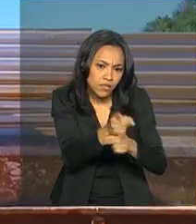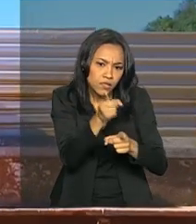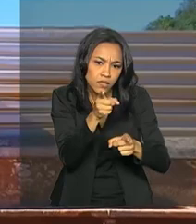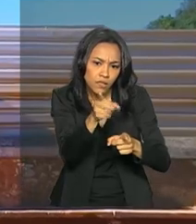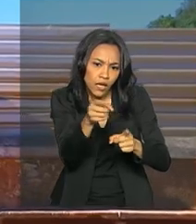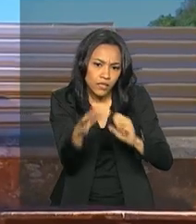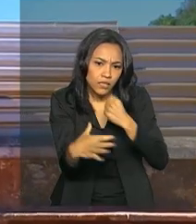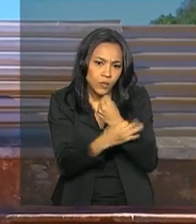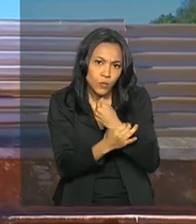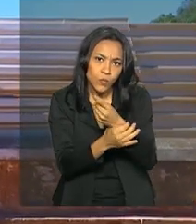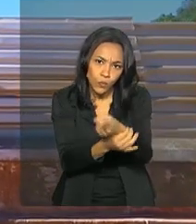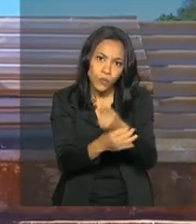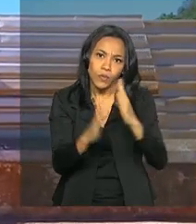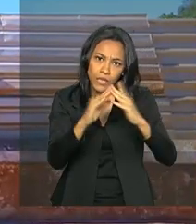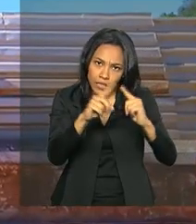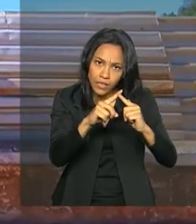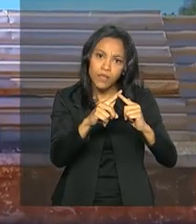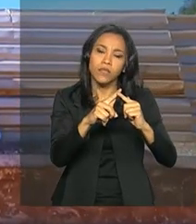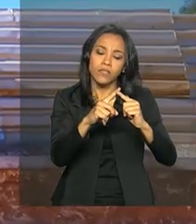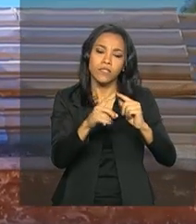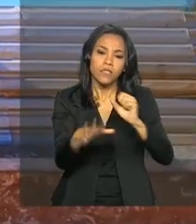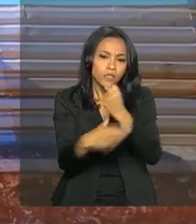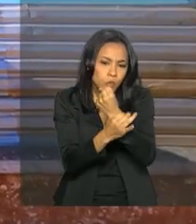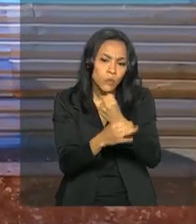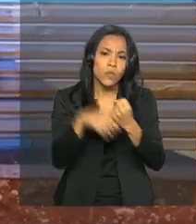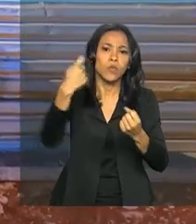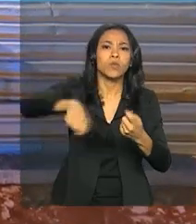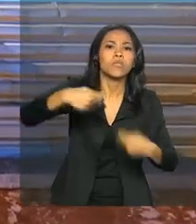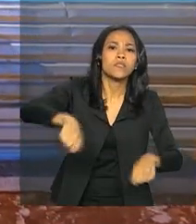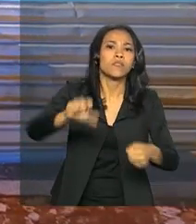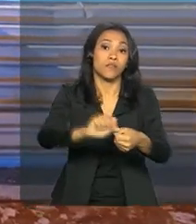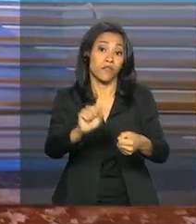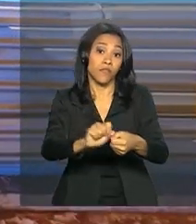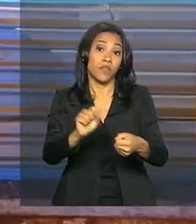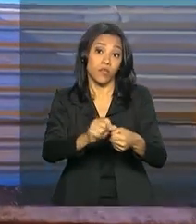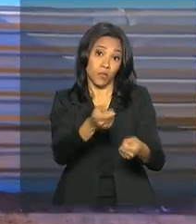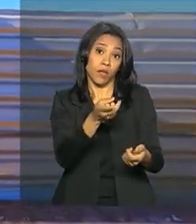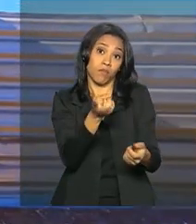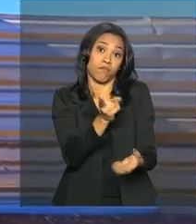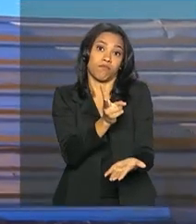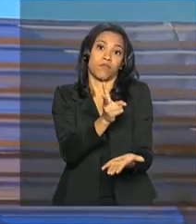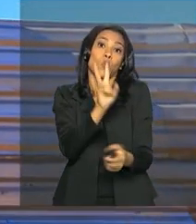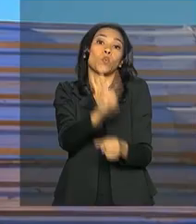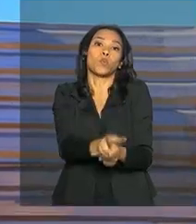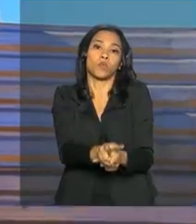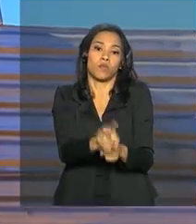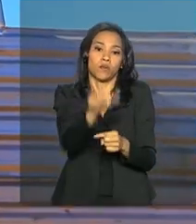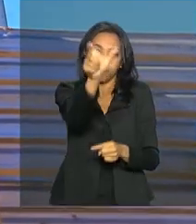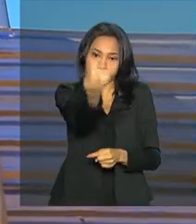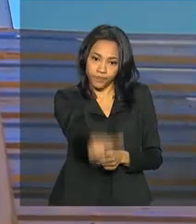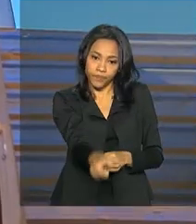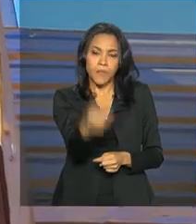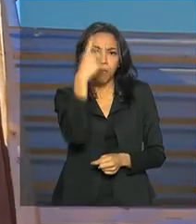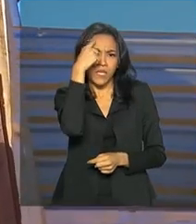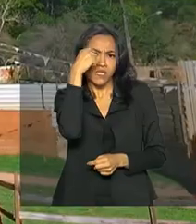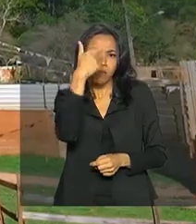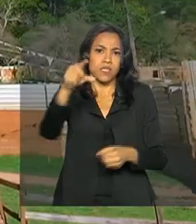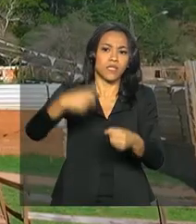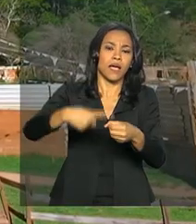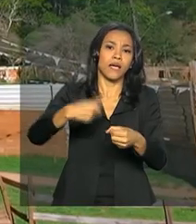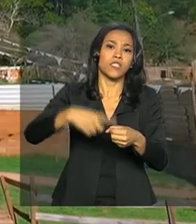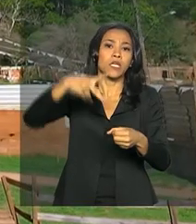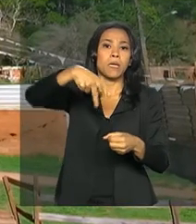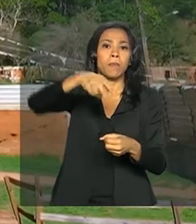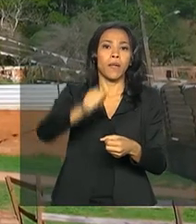estão seguros, se está tudo lá, né, no lugar, o que, que precisa ser feito para manter esse templo. Pensando que, por exemplo, em Paracatu, o templo ainda